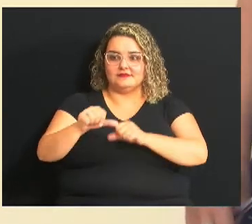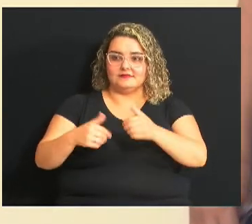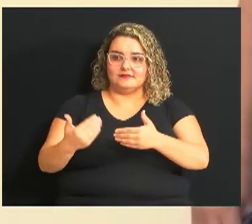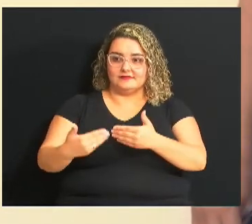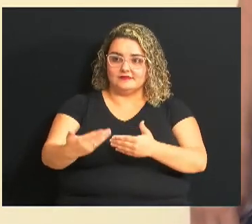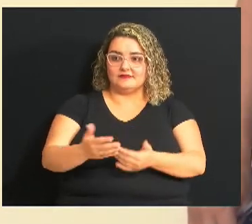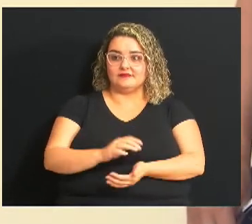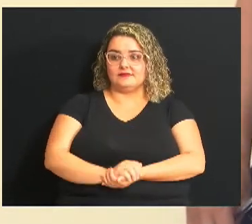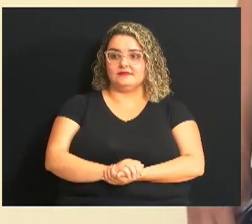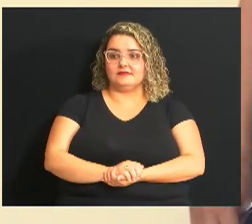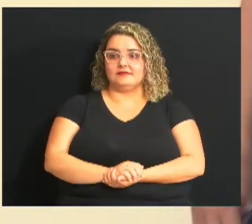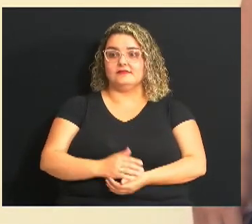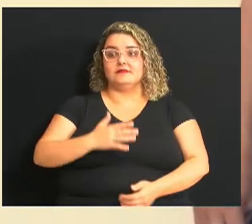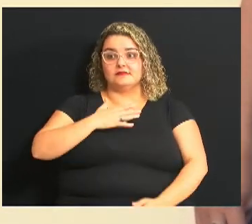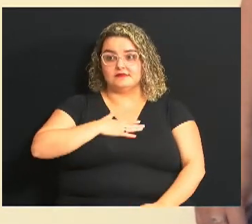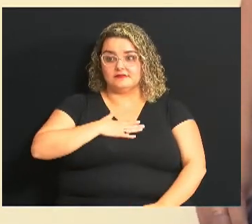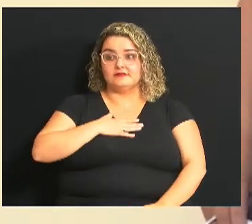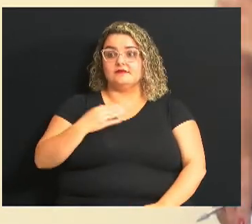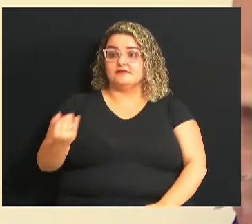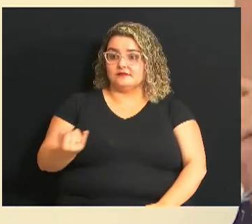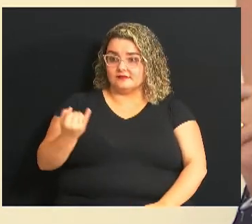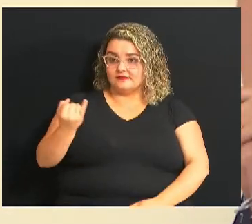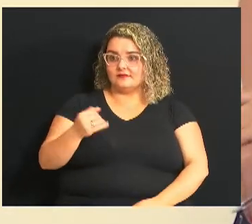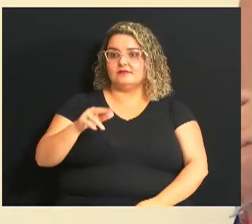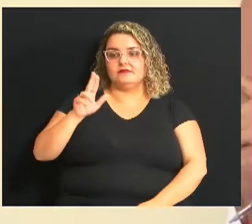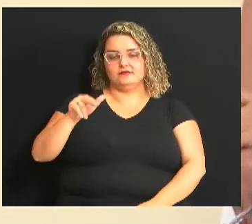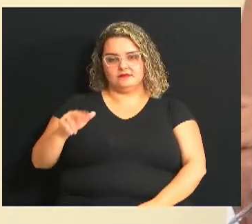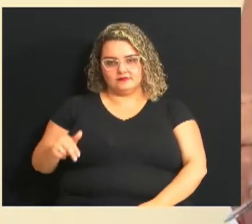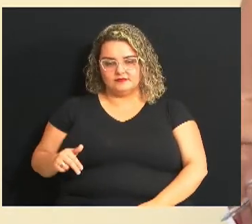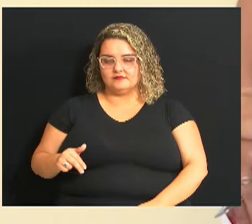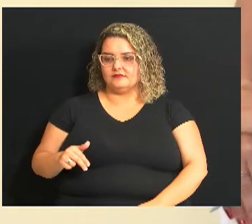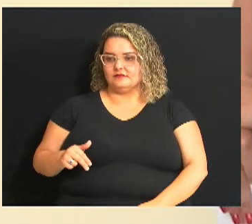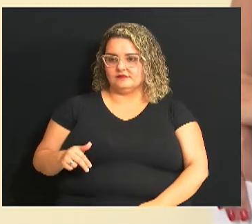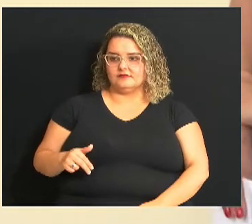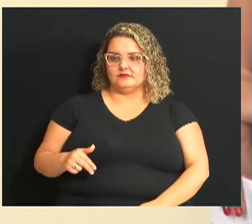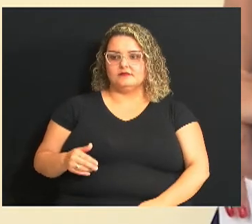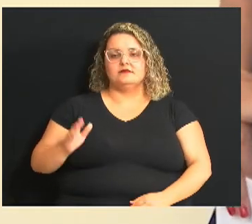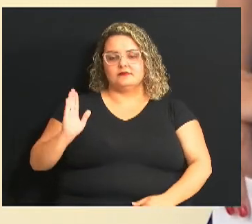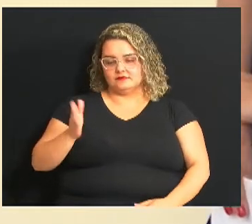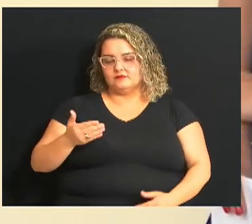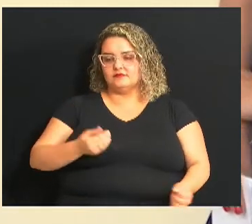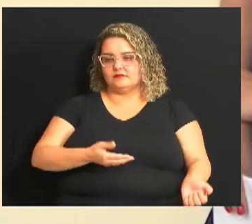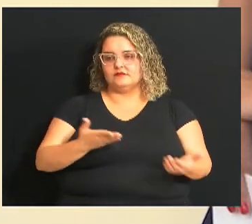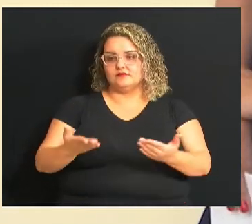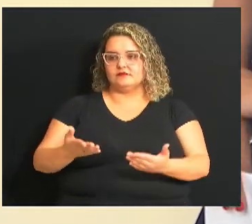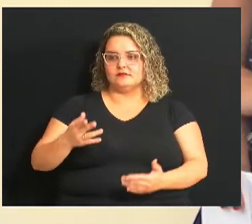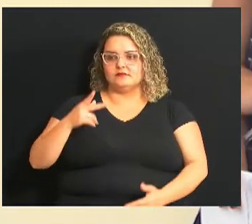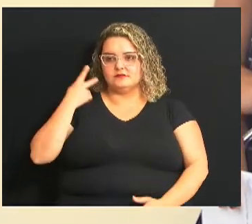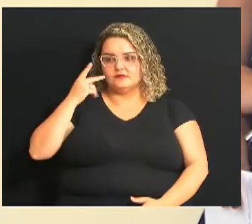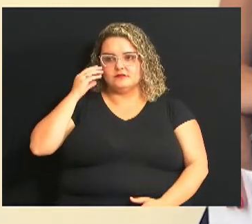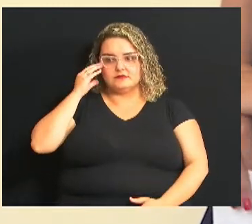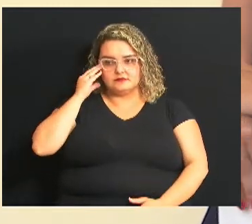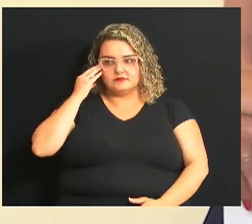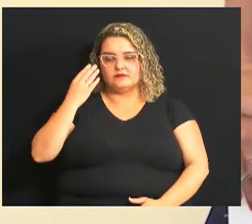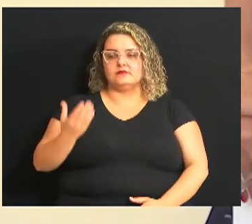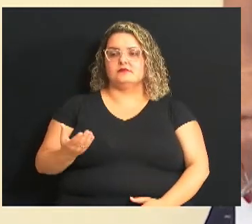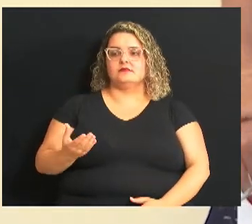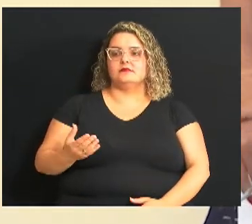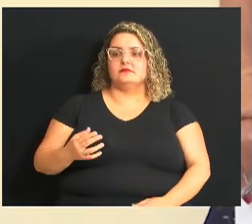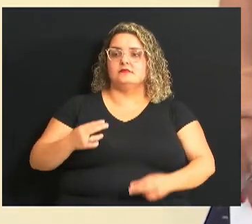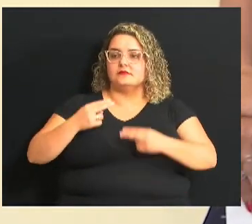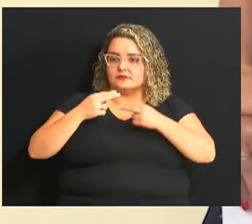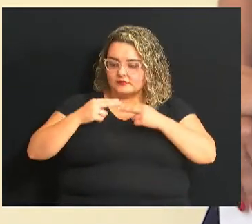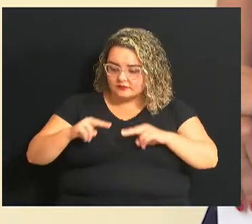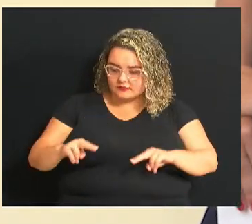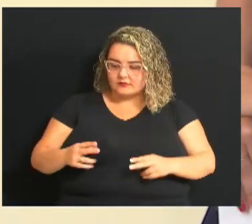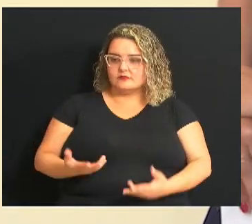Mas, para mim, o importante é que eu nunca deixei, como foi apresentado pelo Cirilo, a minha questão da humildade. Vim